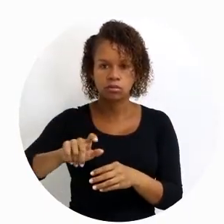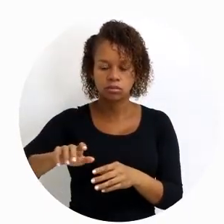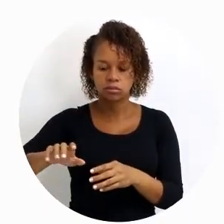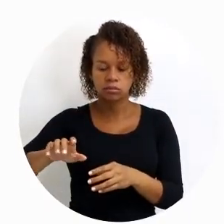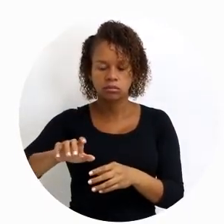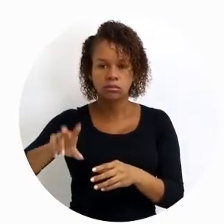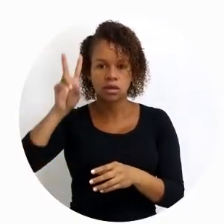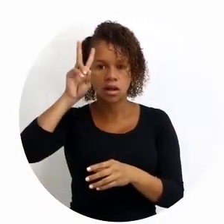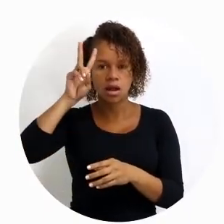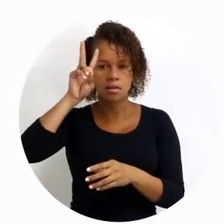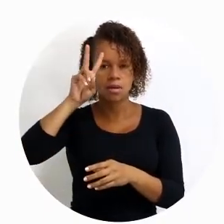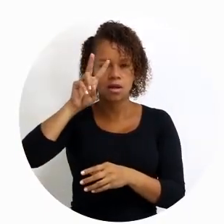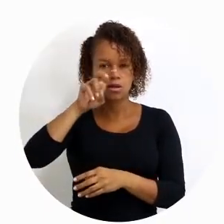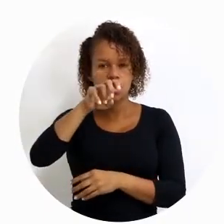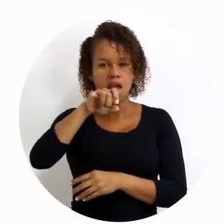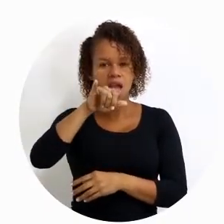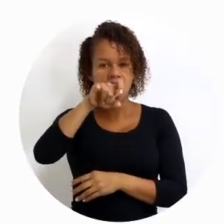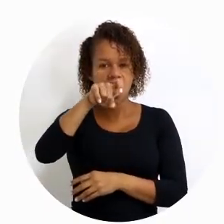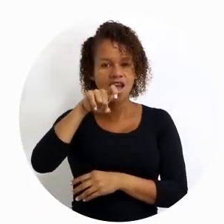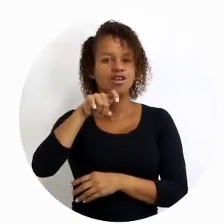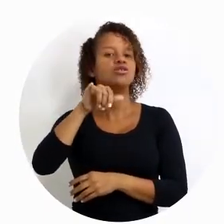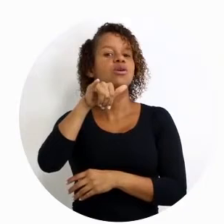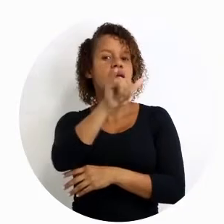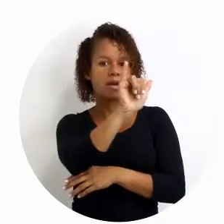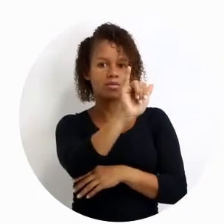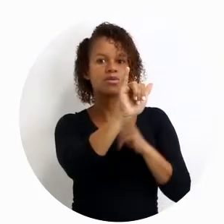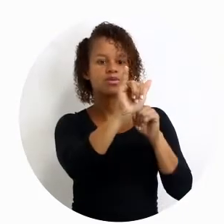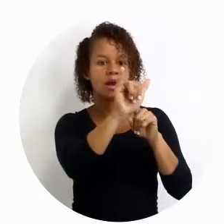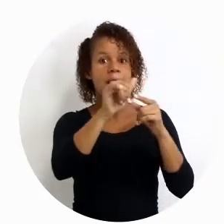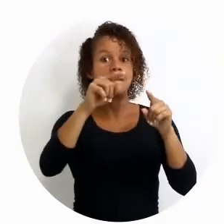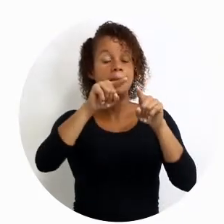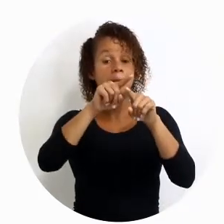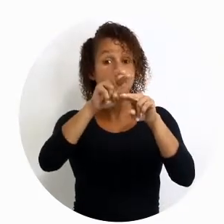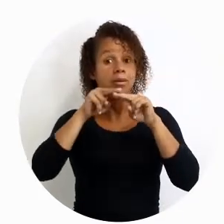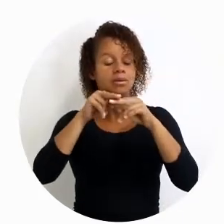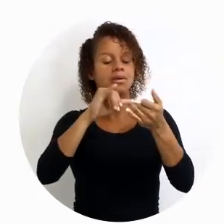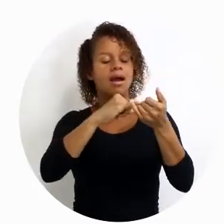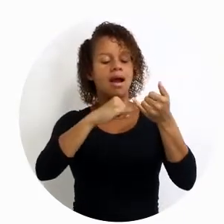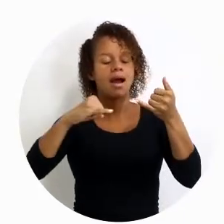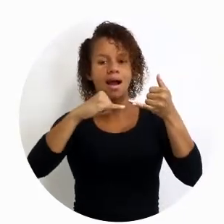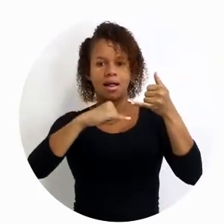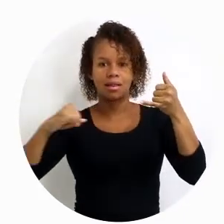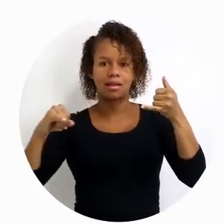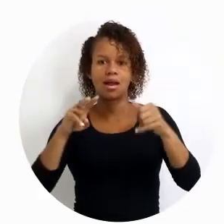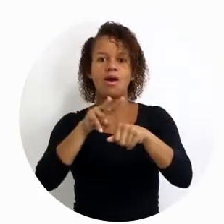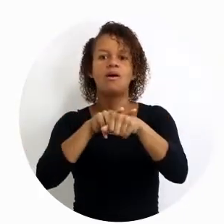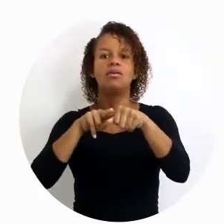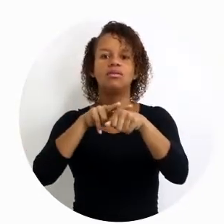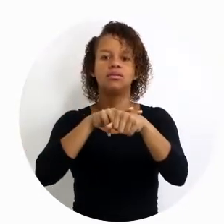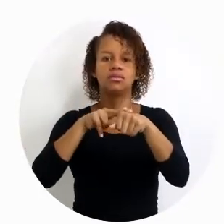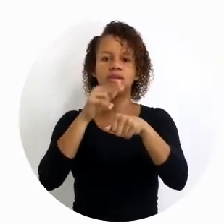mouse lembrando do eixo Y, e por isso que a linha está com a cor verde.